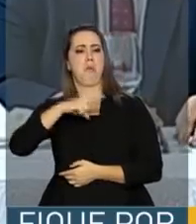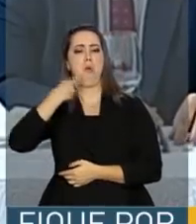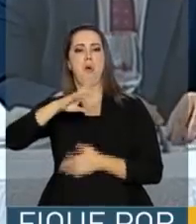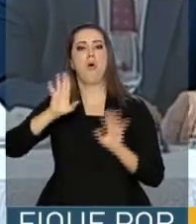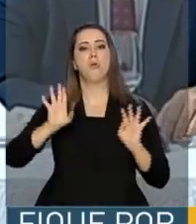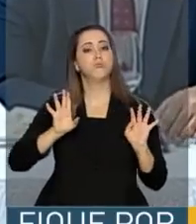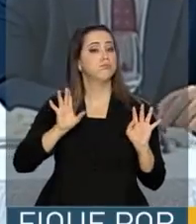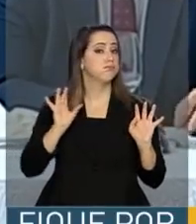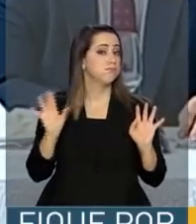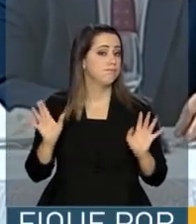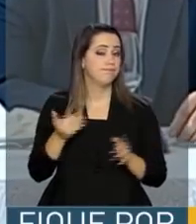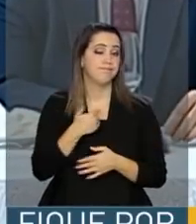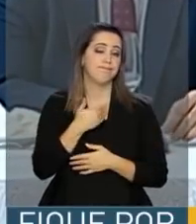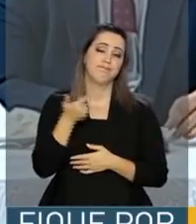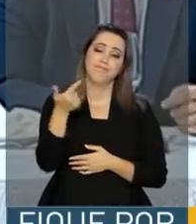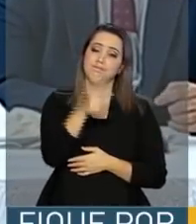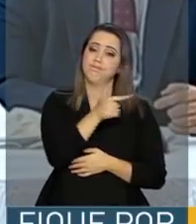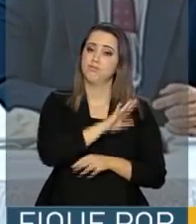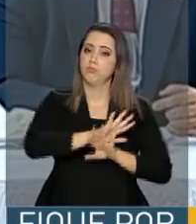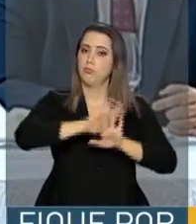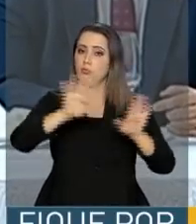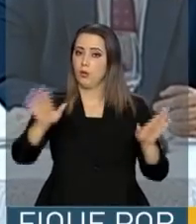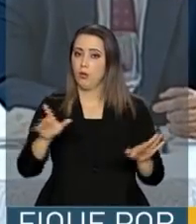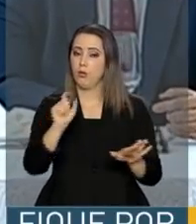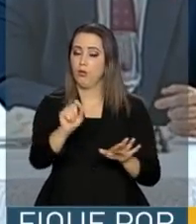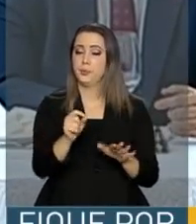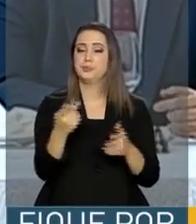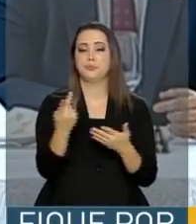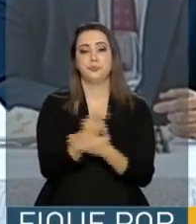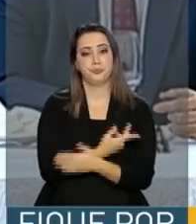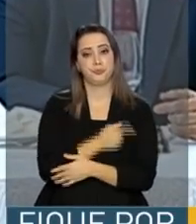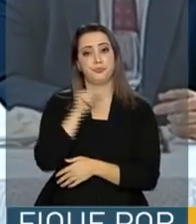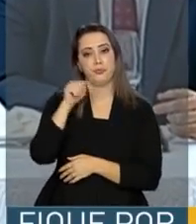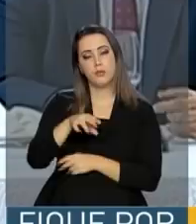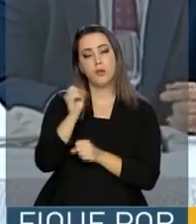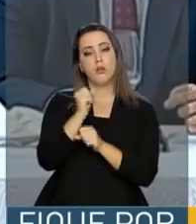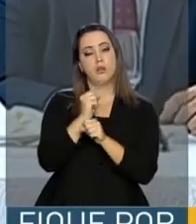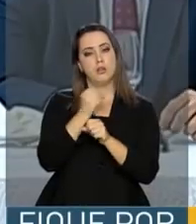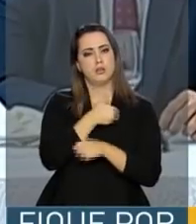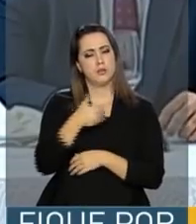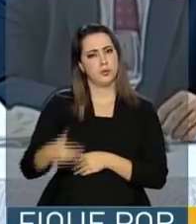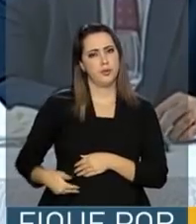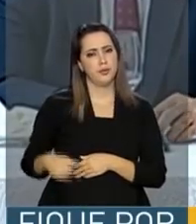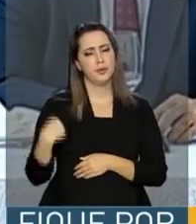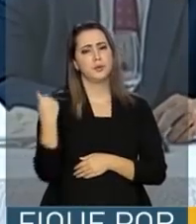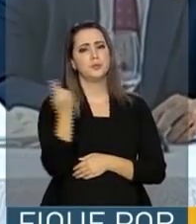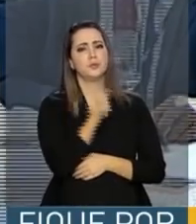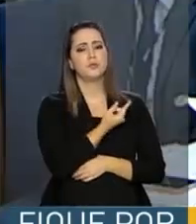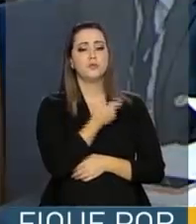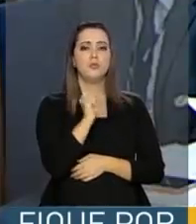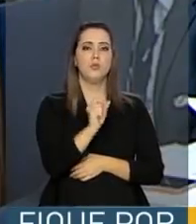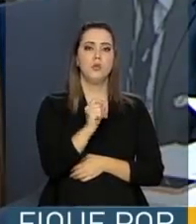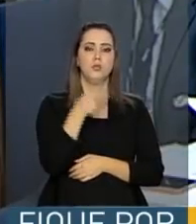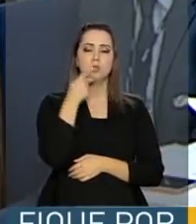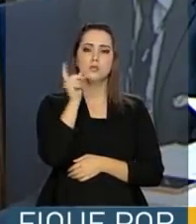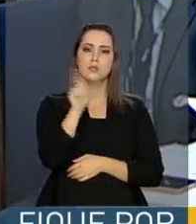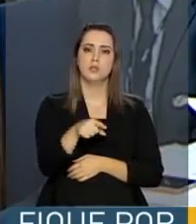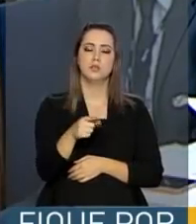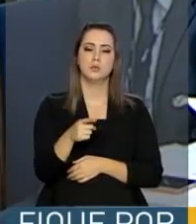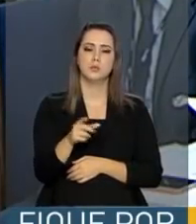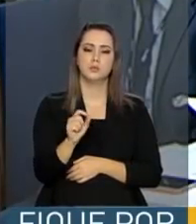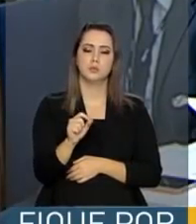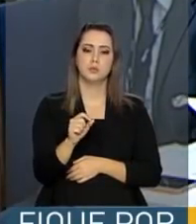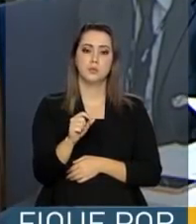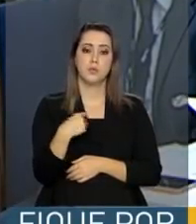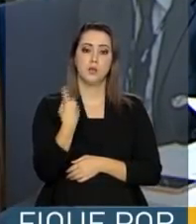gastou o governo e outras santas condições então o que é que nós nós dizemos eu estava dizendo